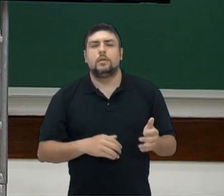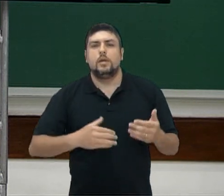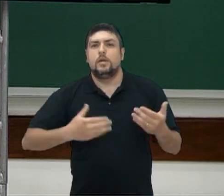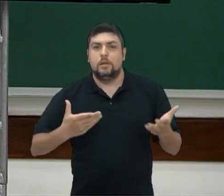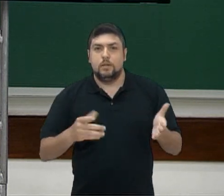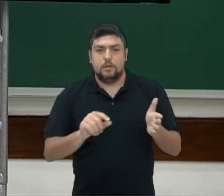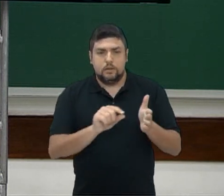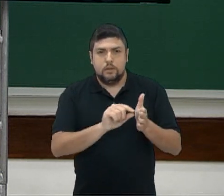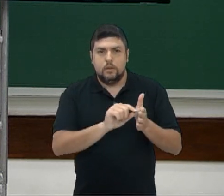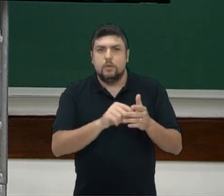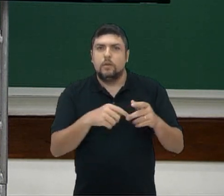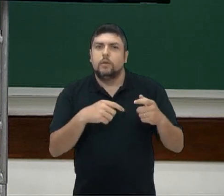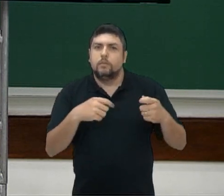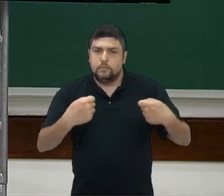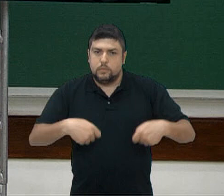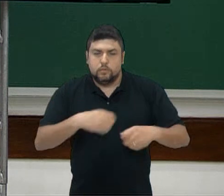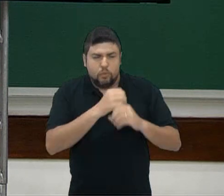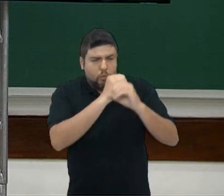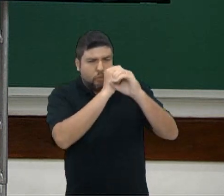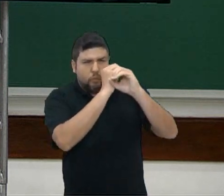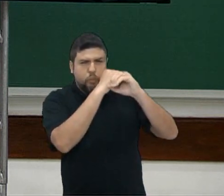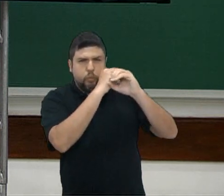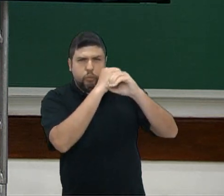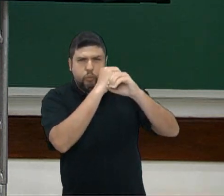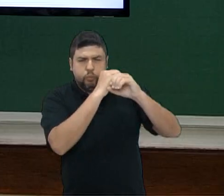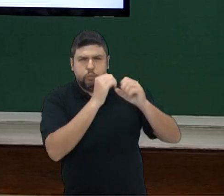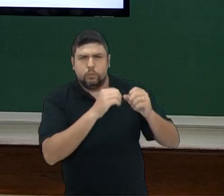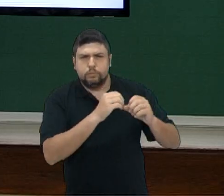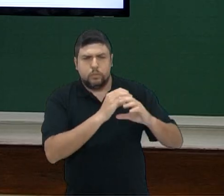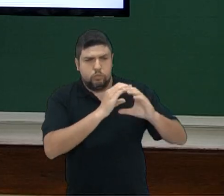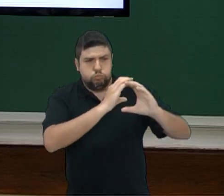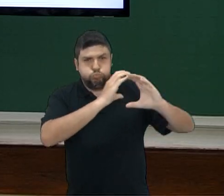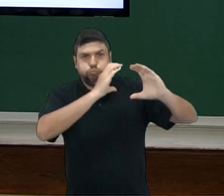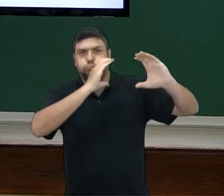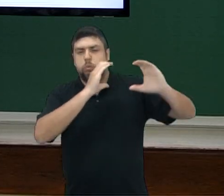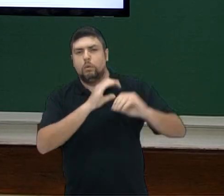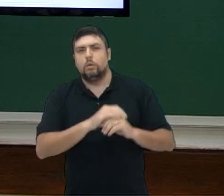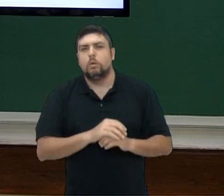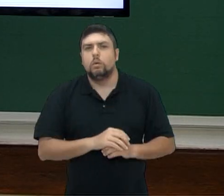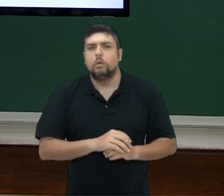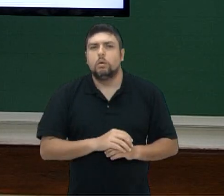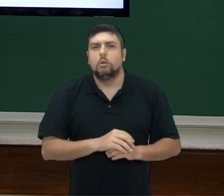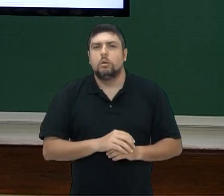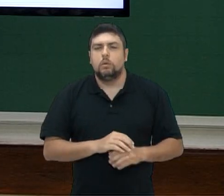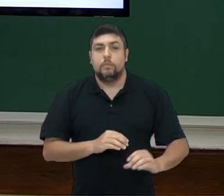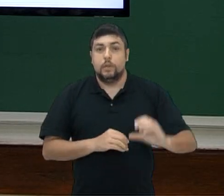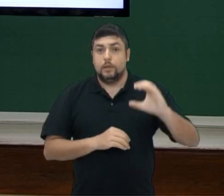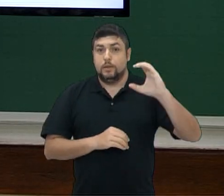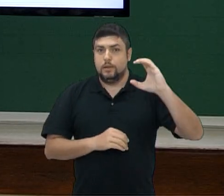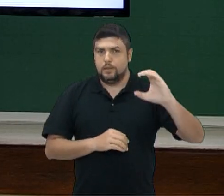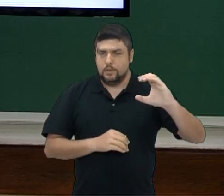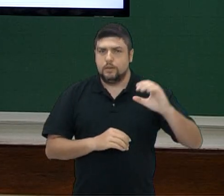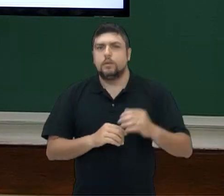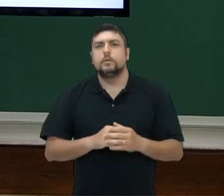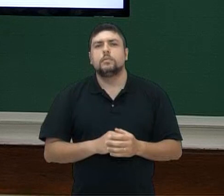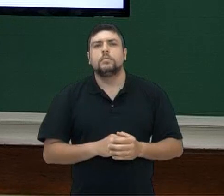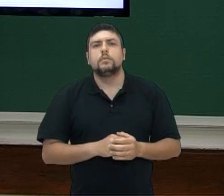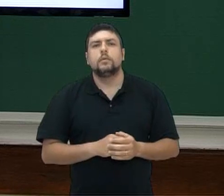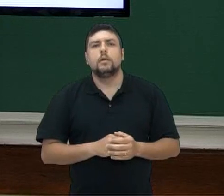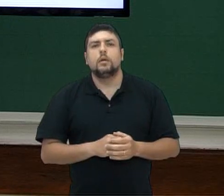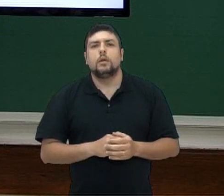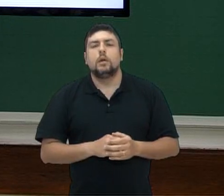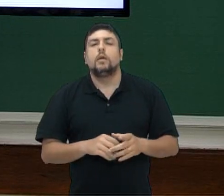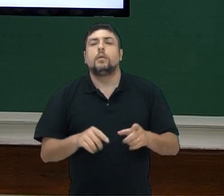os telescópios de grande porte. Vamos à letra C. Propicia uma imagem direita da mesma forma que o